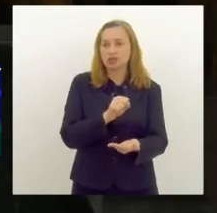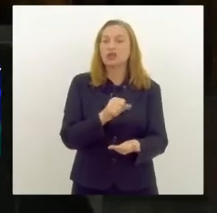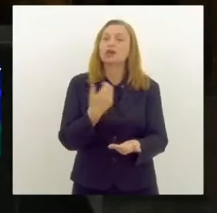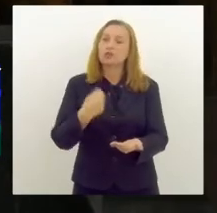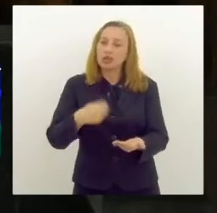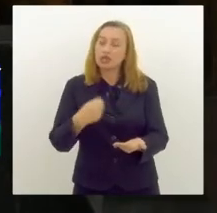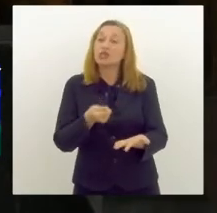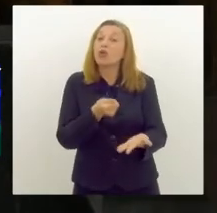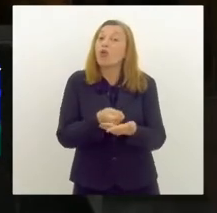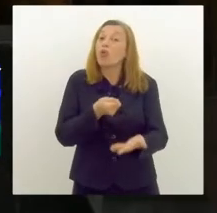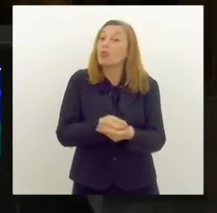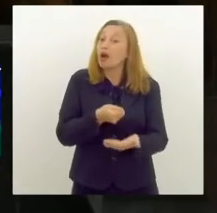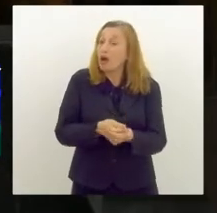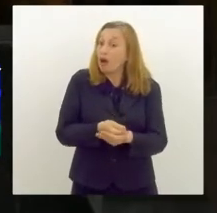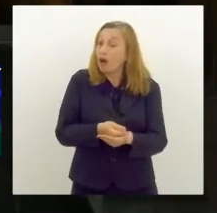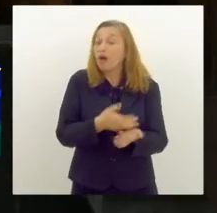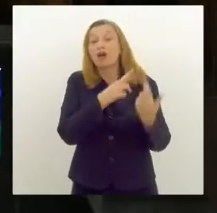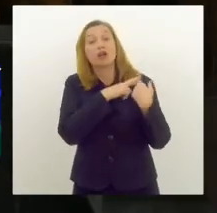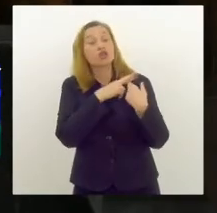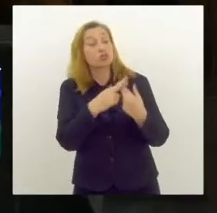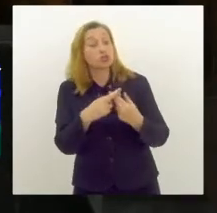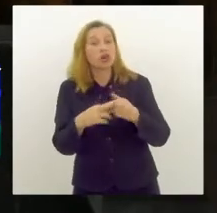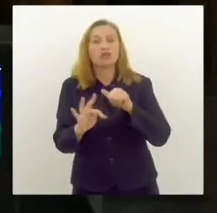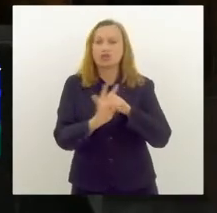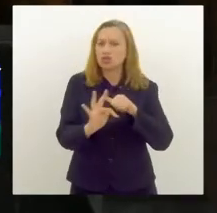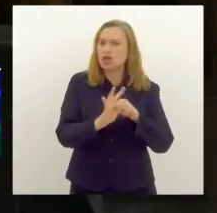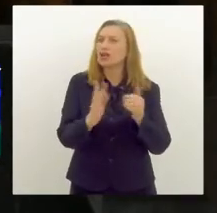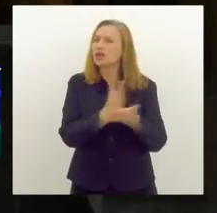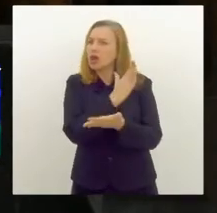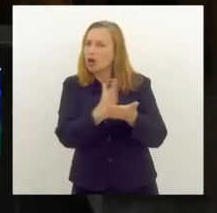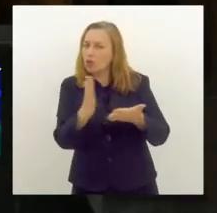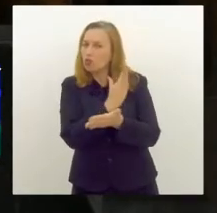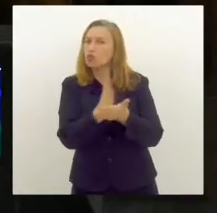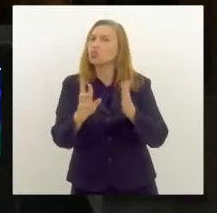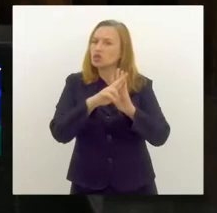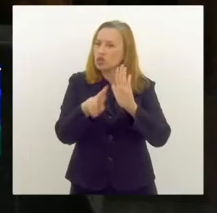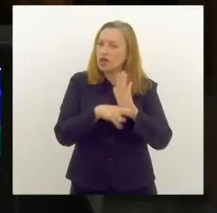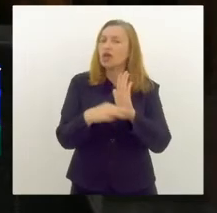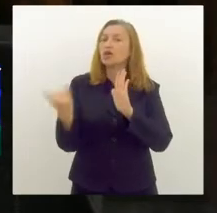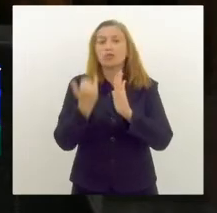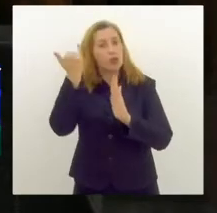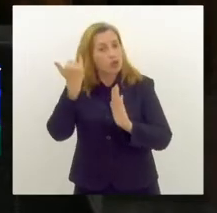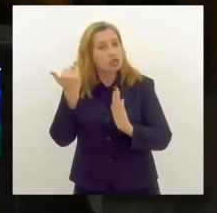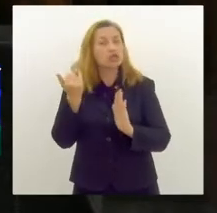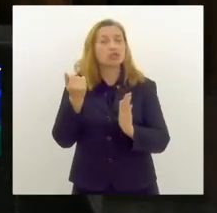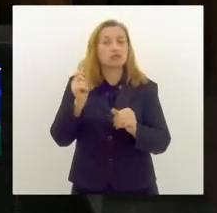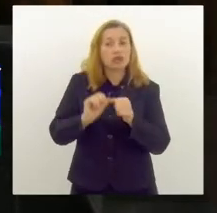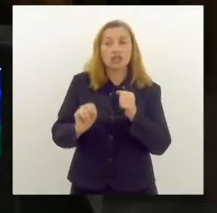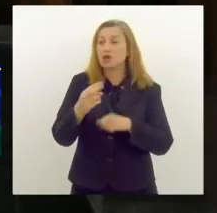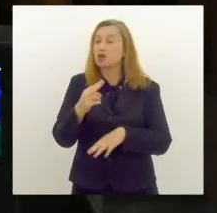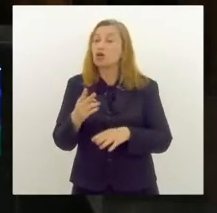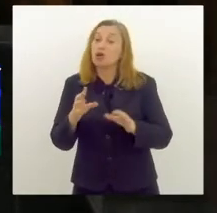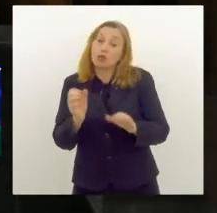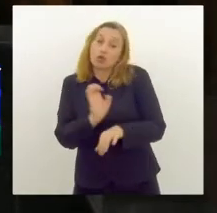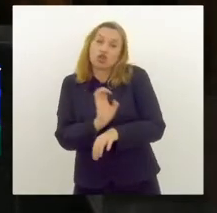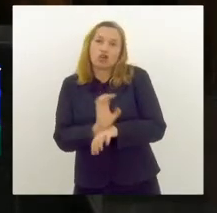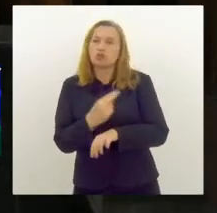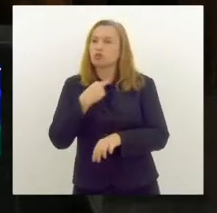que cobrar responsável técnico, algumas exigências são importantes que sejam feitas, porque o Estado não pode